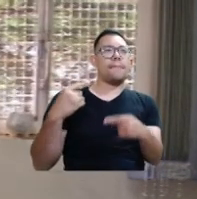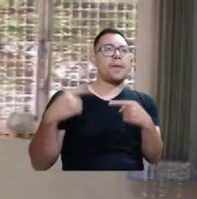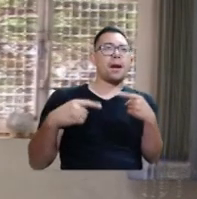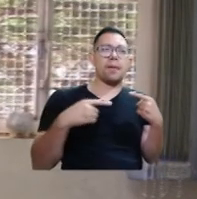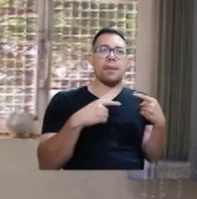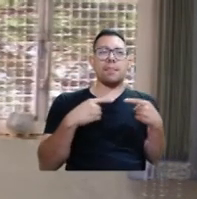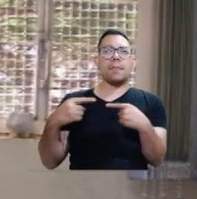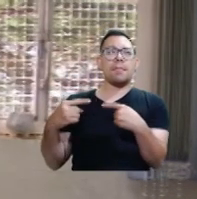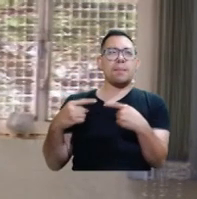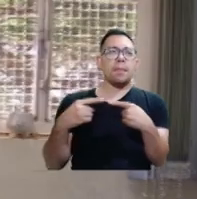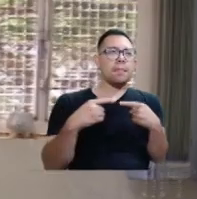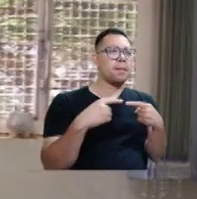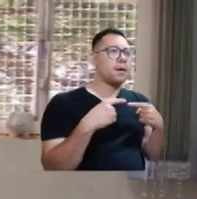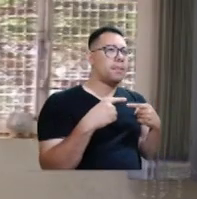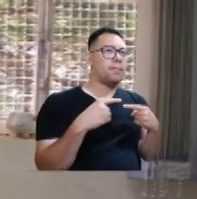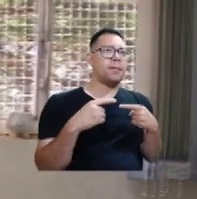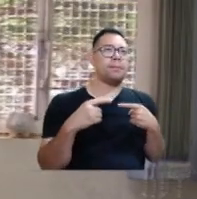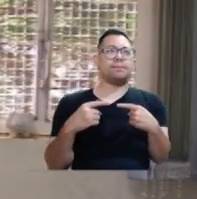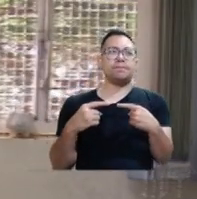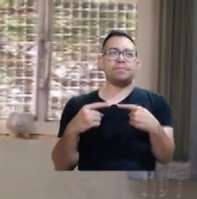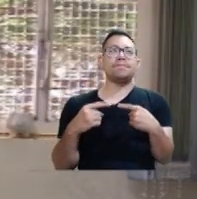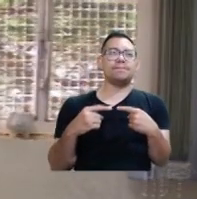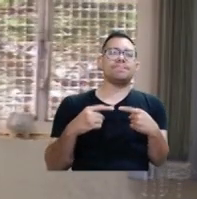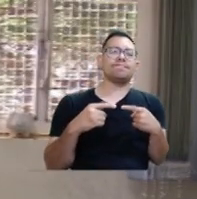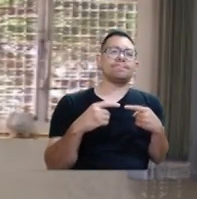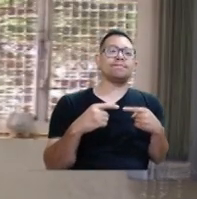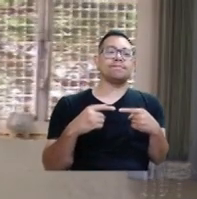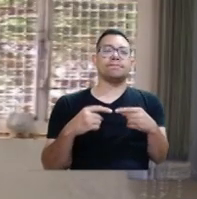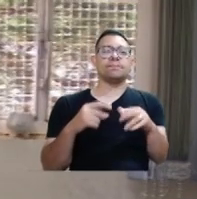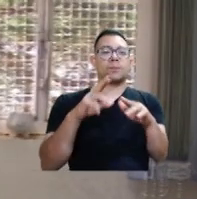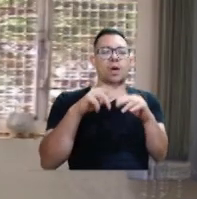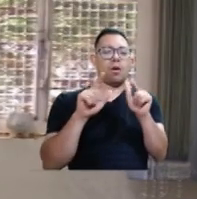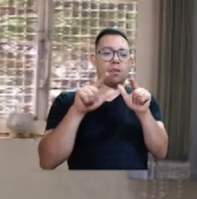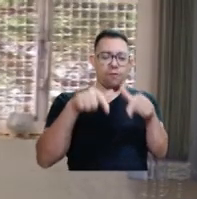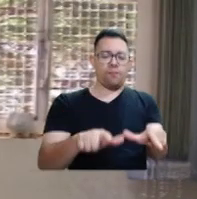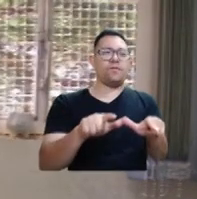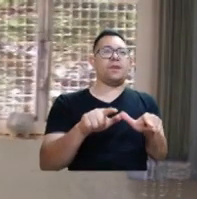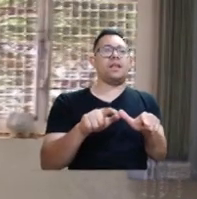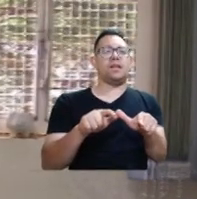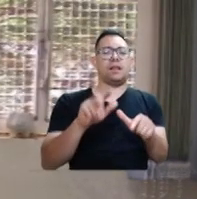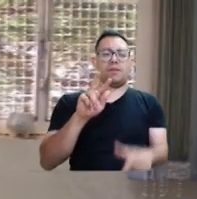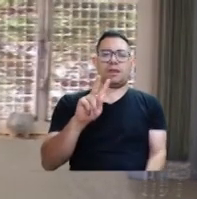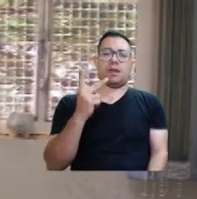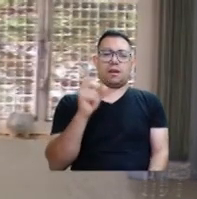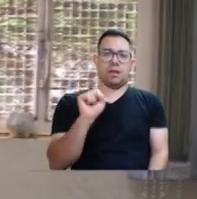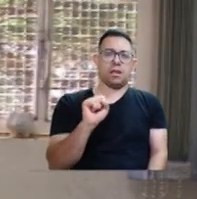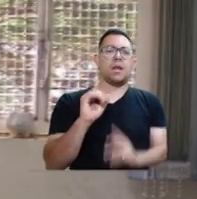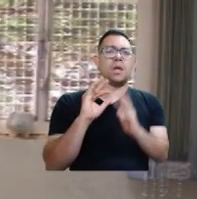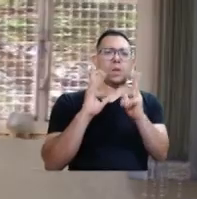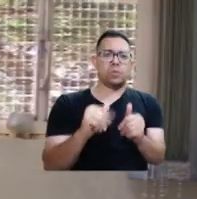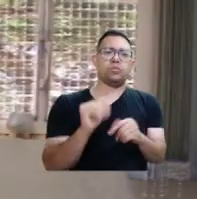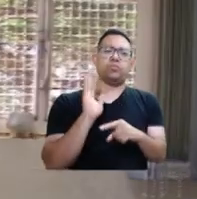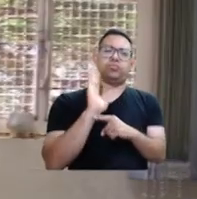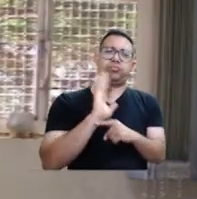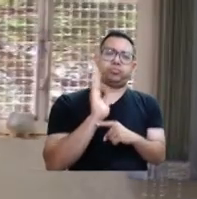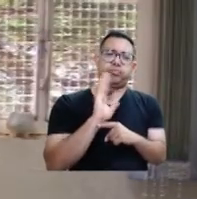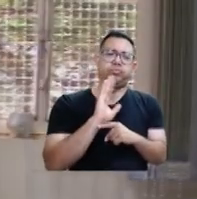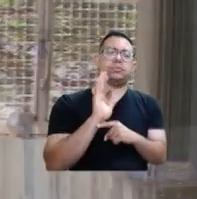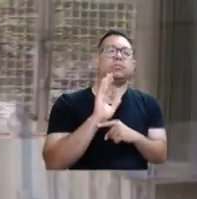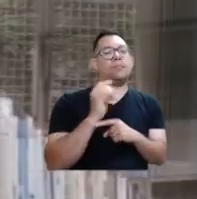Gramofone foi nas discussões da pertinência da Unesp receber esse acervo e passada essa fase,